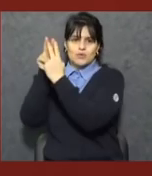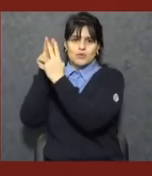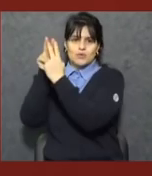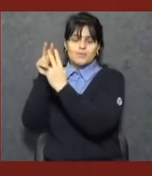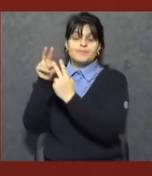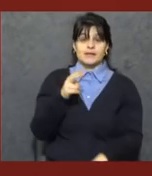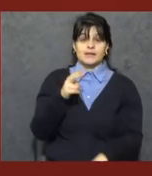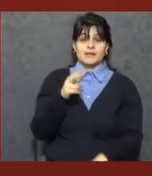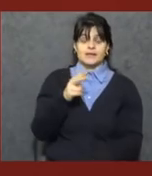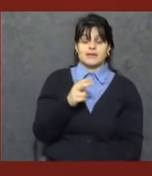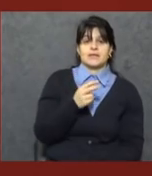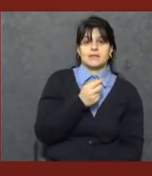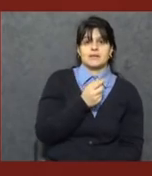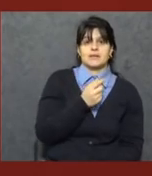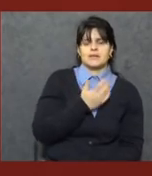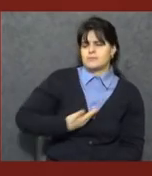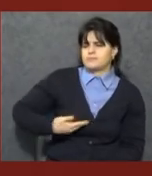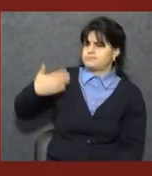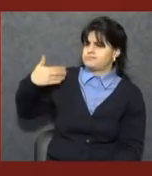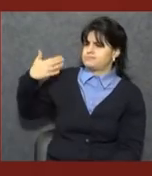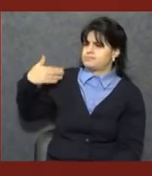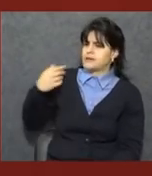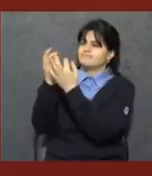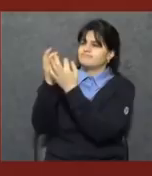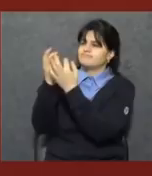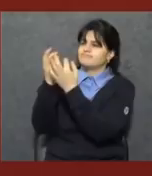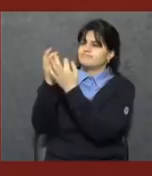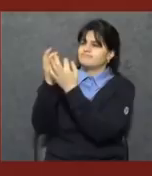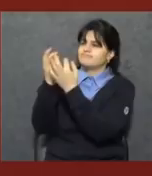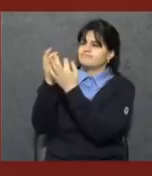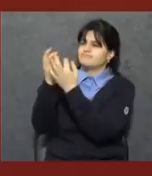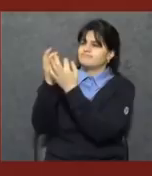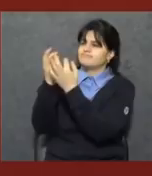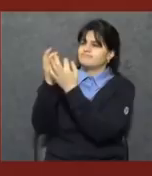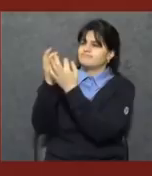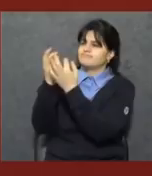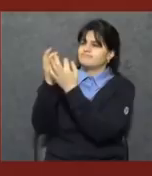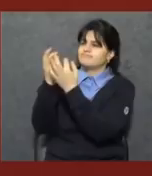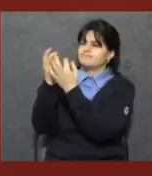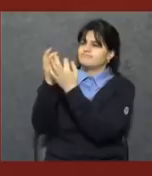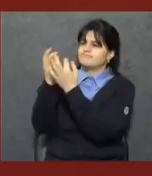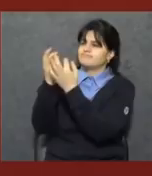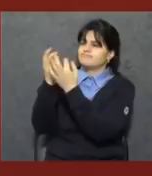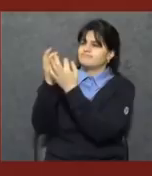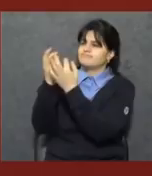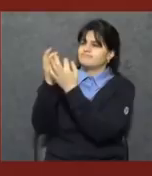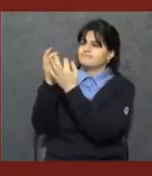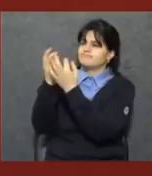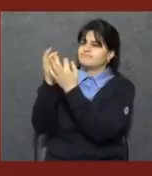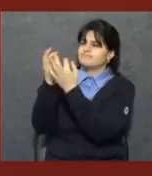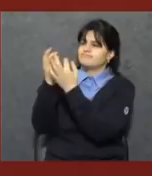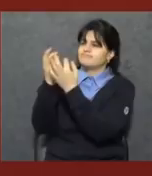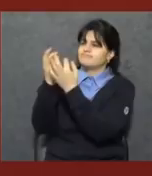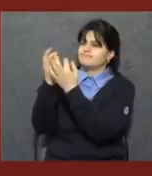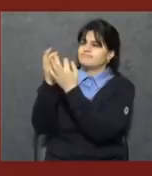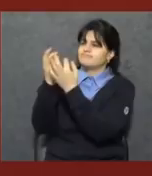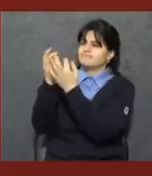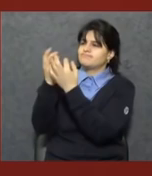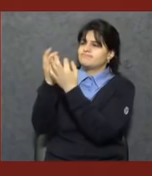que a Igreja conjugou para suplicar a proteção da Mãe do Senhor, supliquemos-lhe o fim dos tormentos que vivemos,